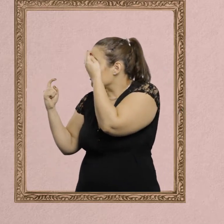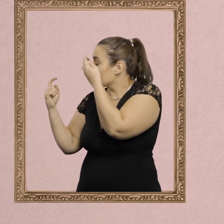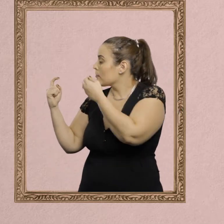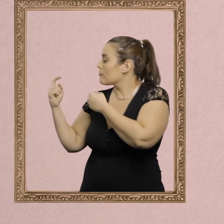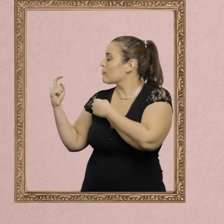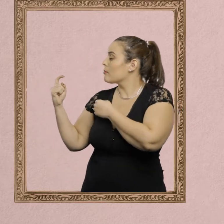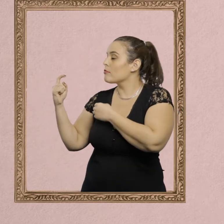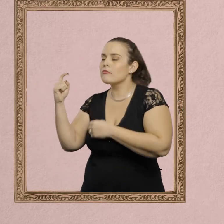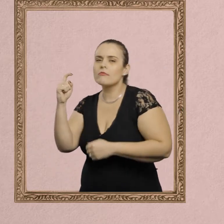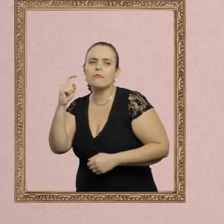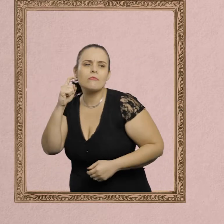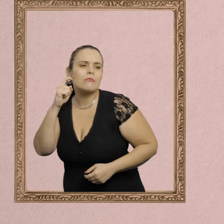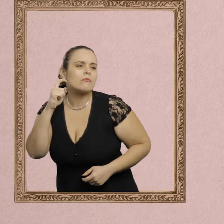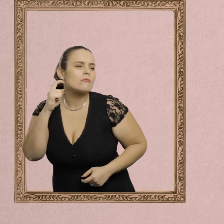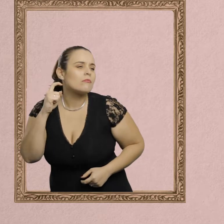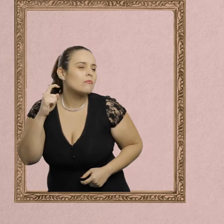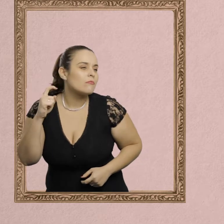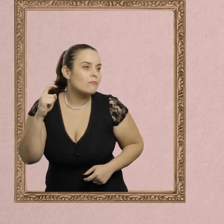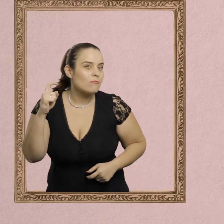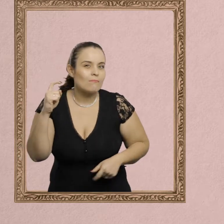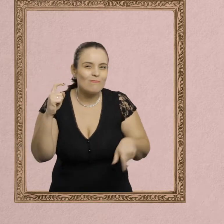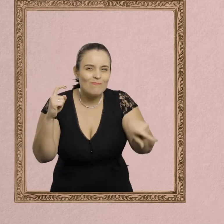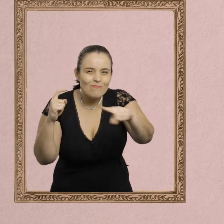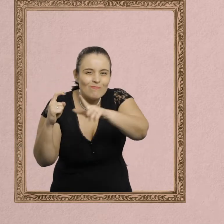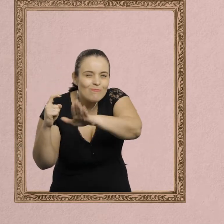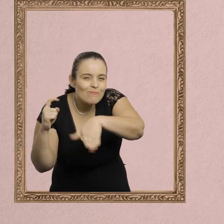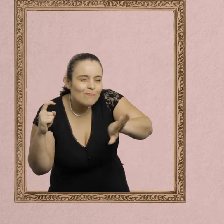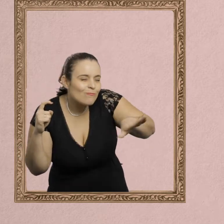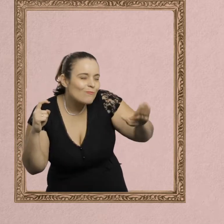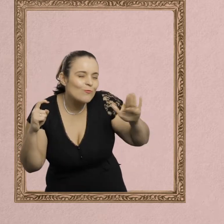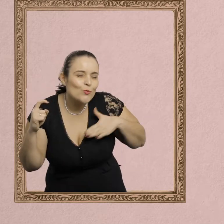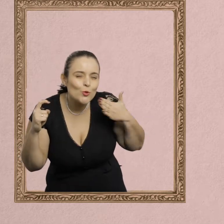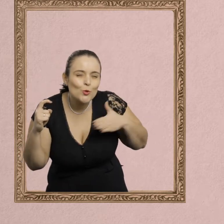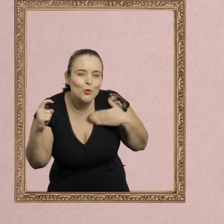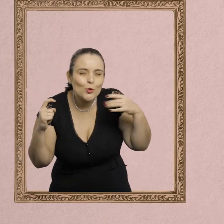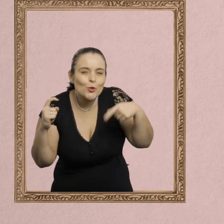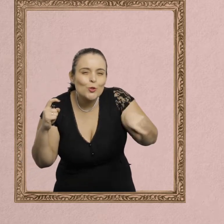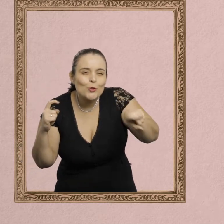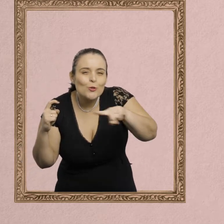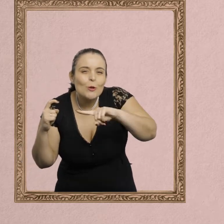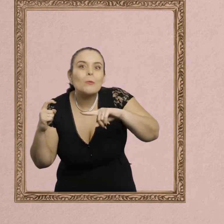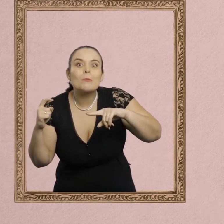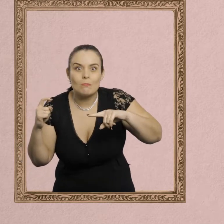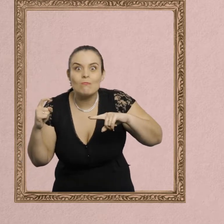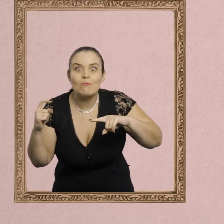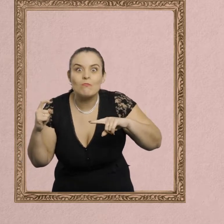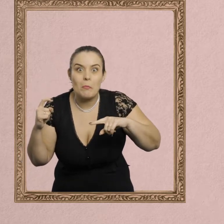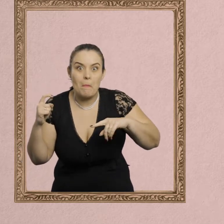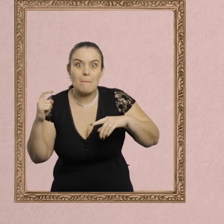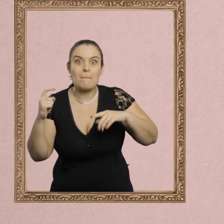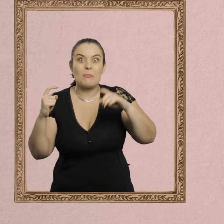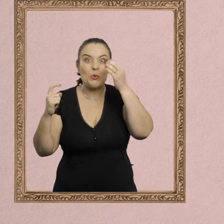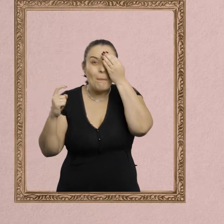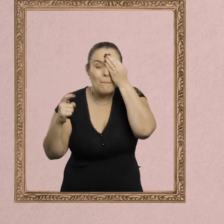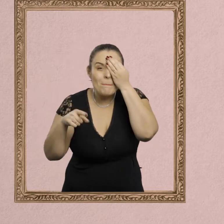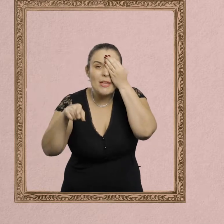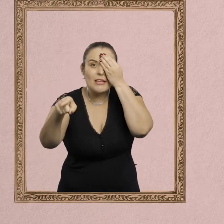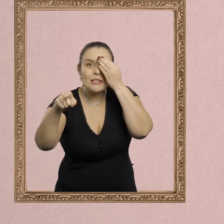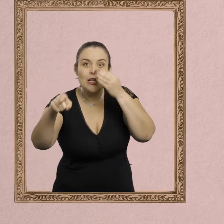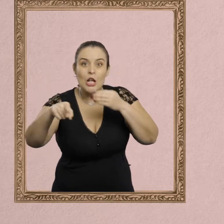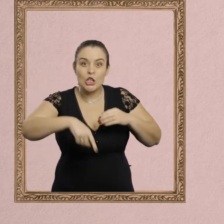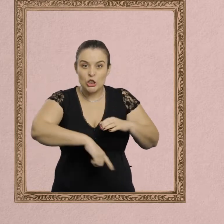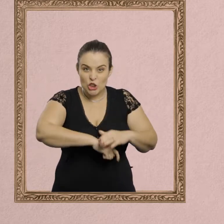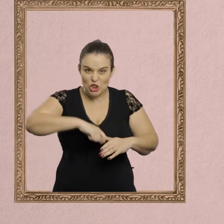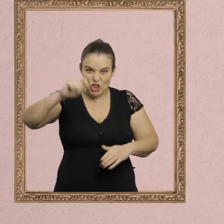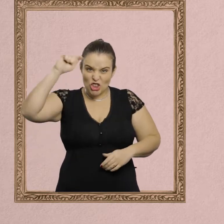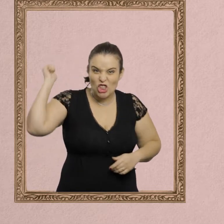calmo de novo. Gancho queria assustar as crianças mais ainda Por isso, ele mandou um pirata pegar o